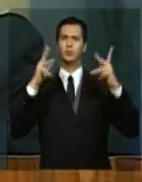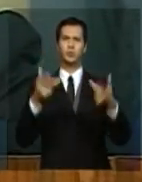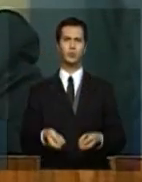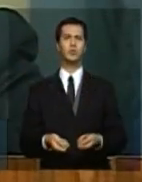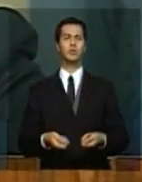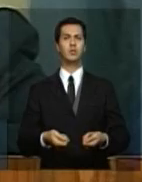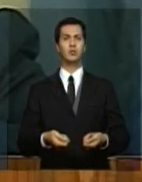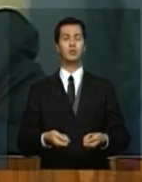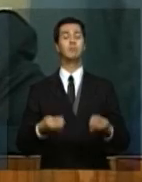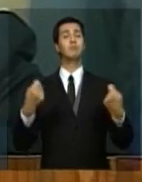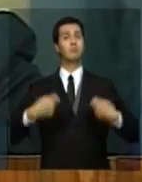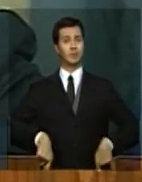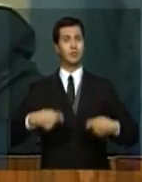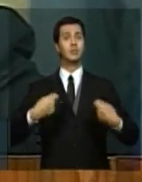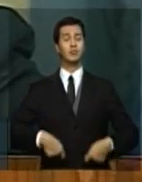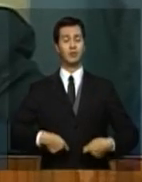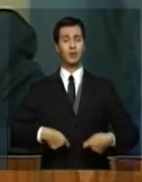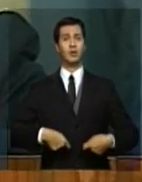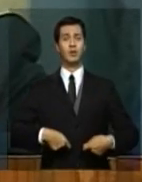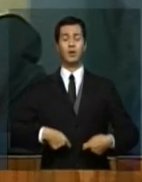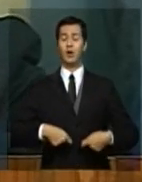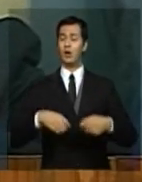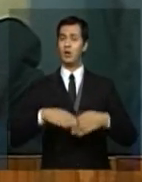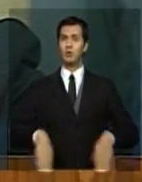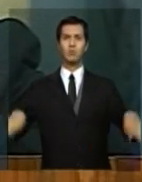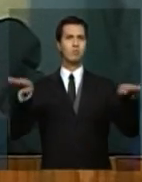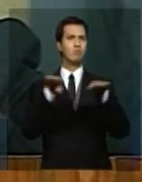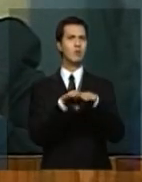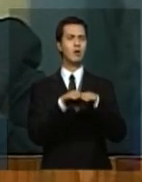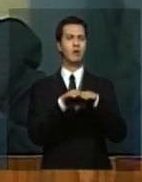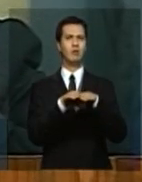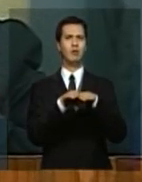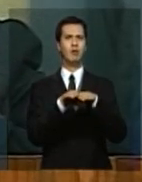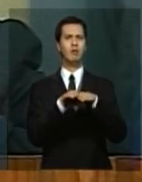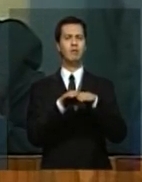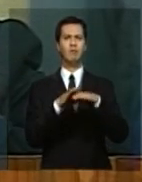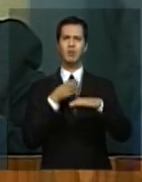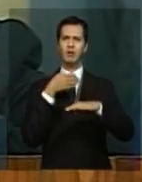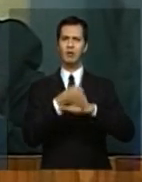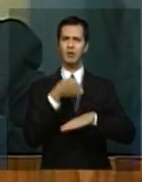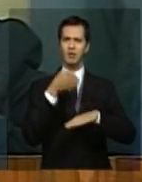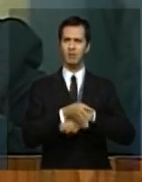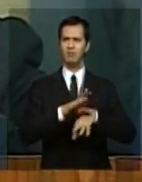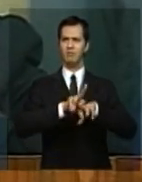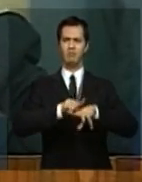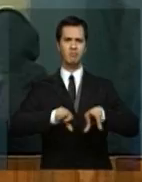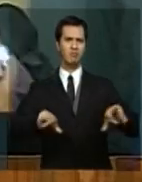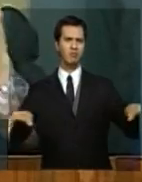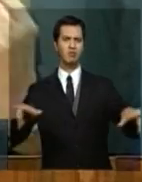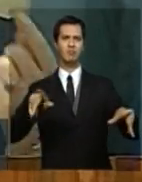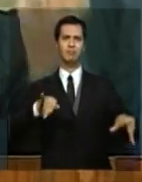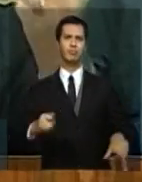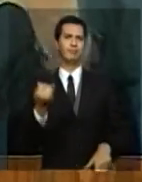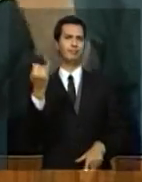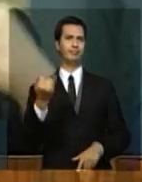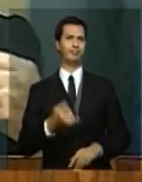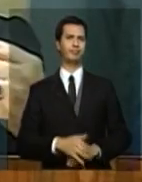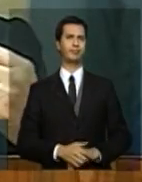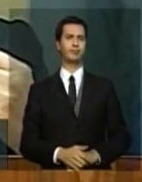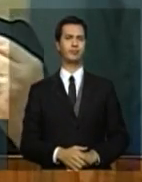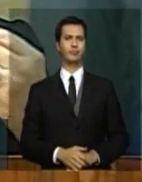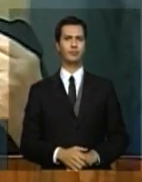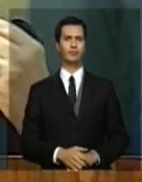tenham as mesmas possibilidades de acesso e é